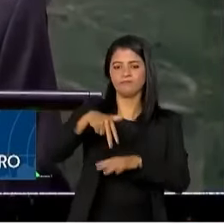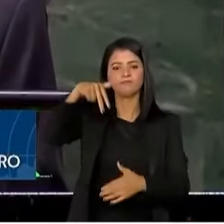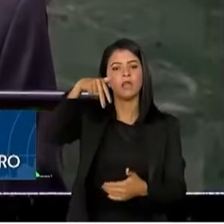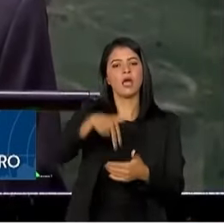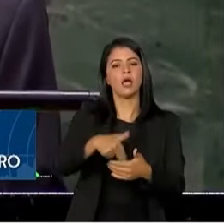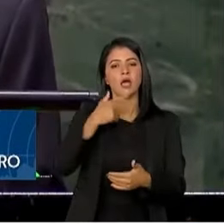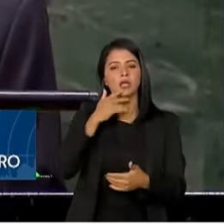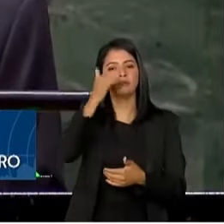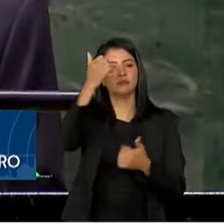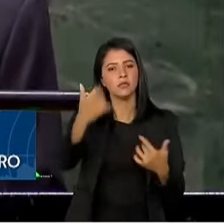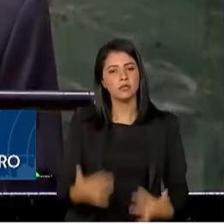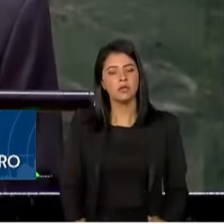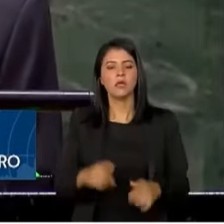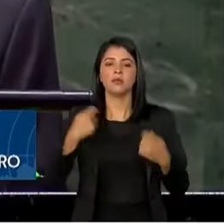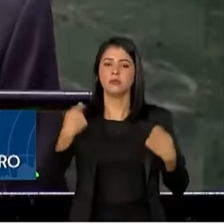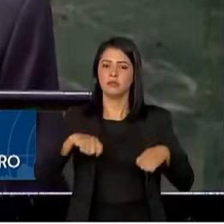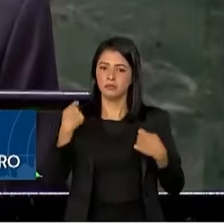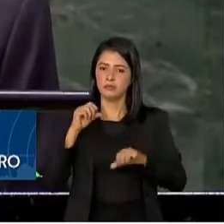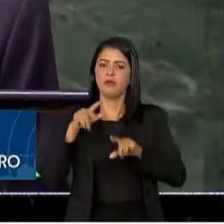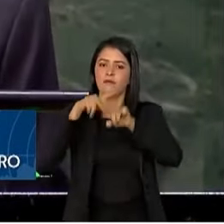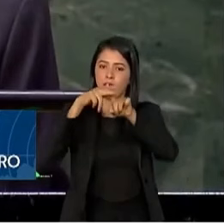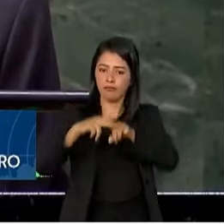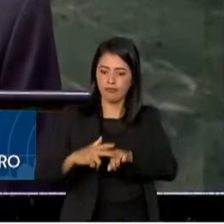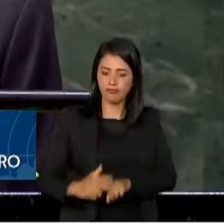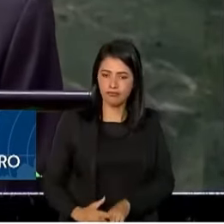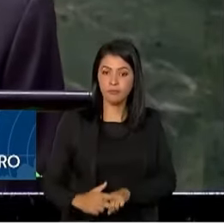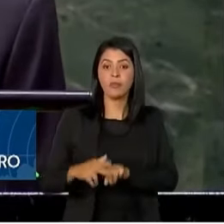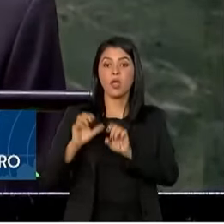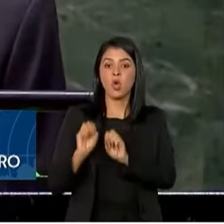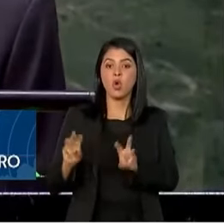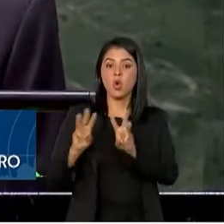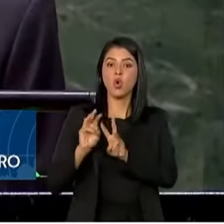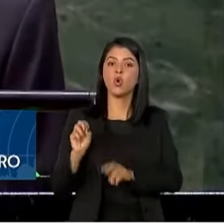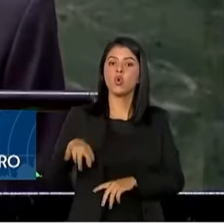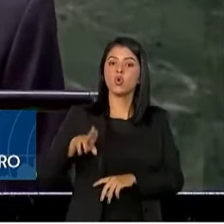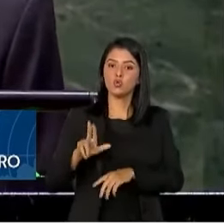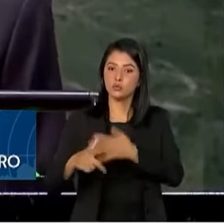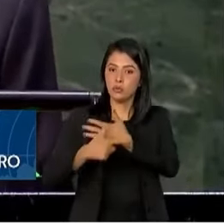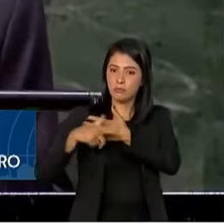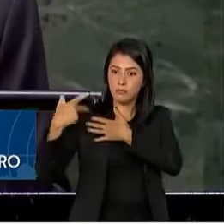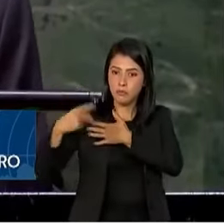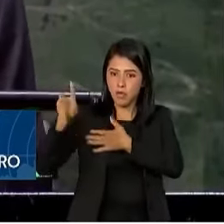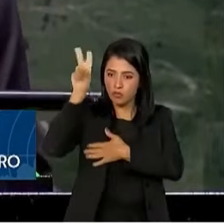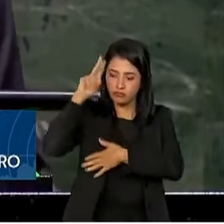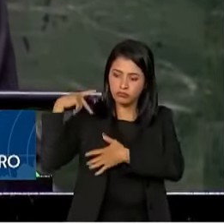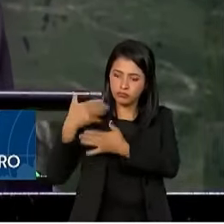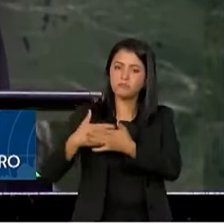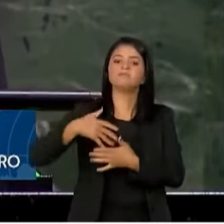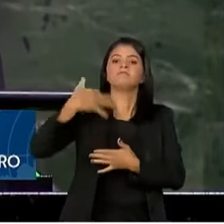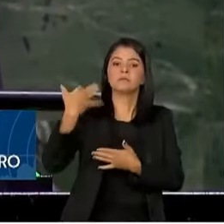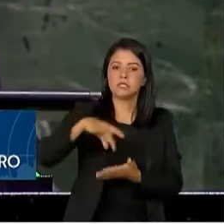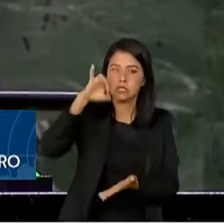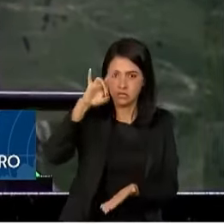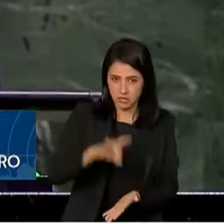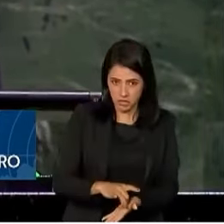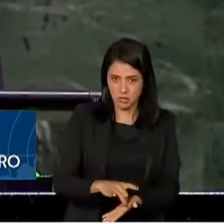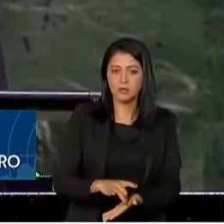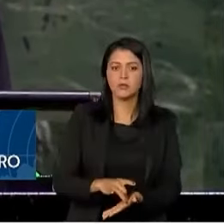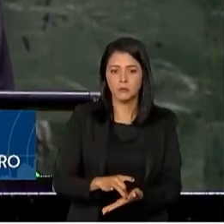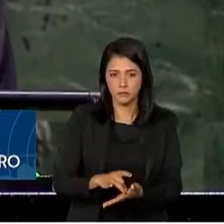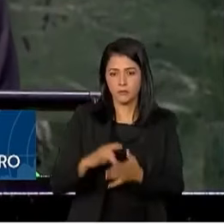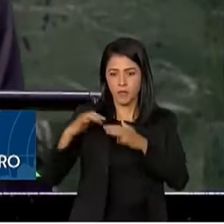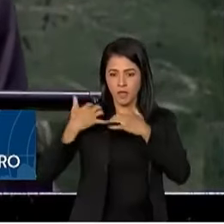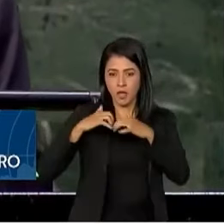discursa nas assembleias Gerais Não há nada de especial nisso foi mais ou menos sem